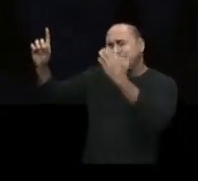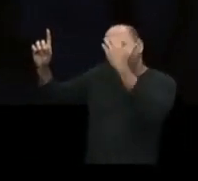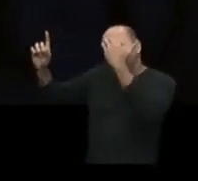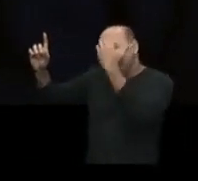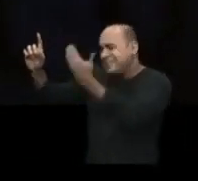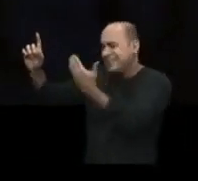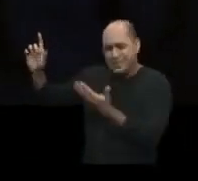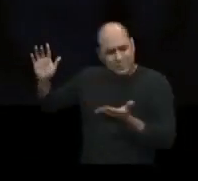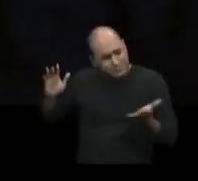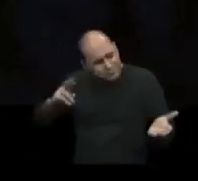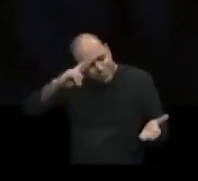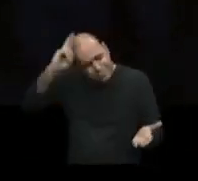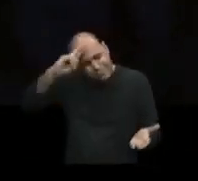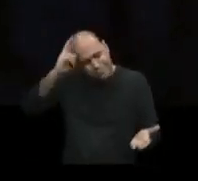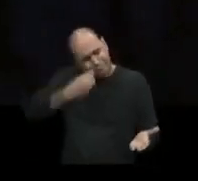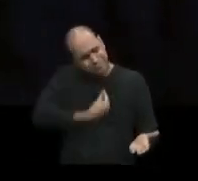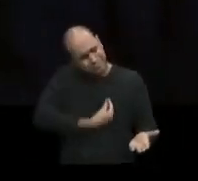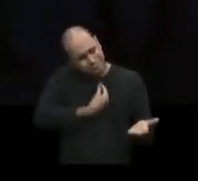obrigada pela vida do Reninho.